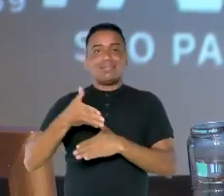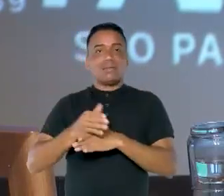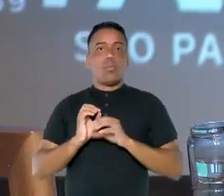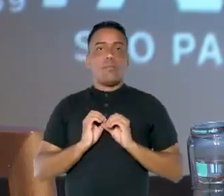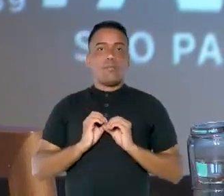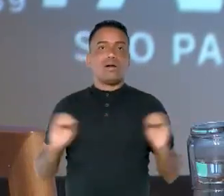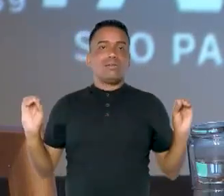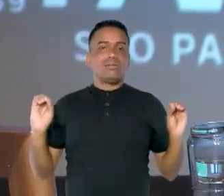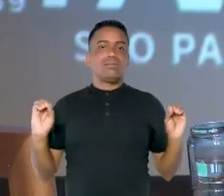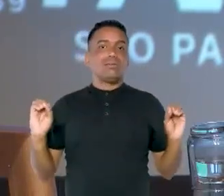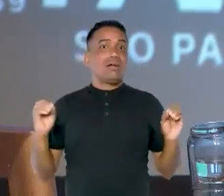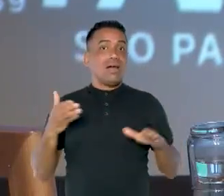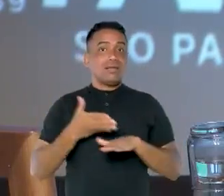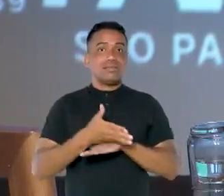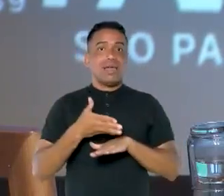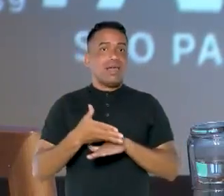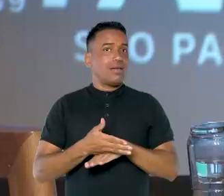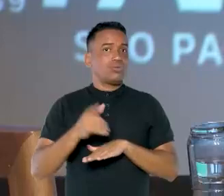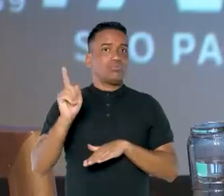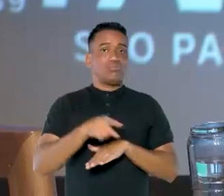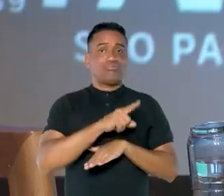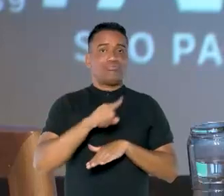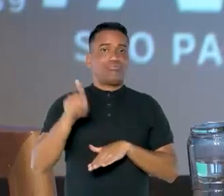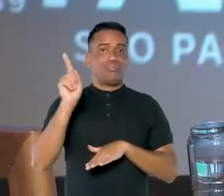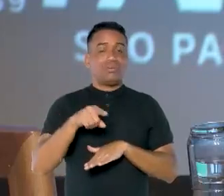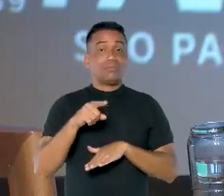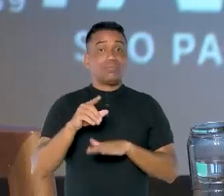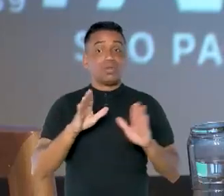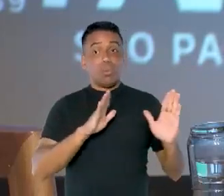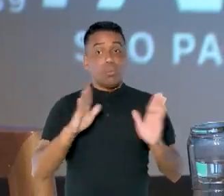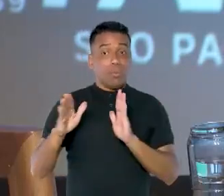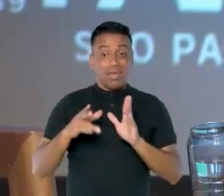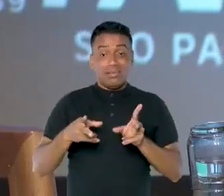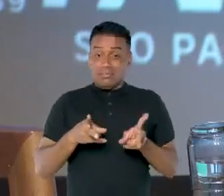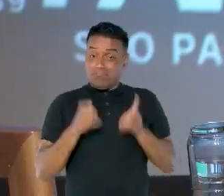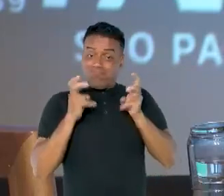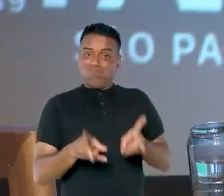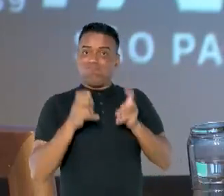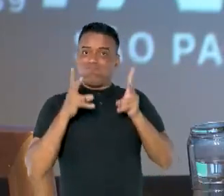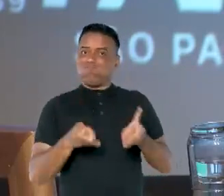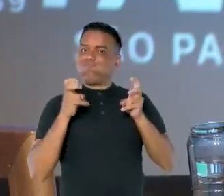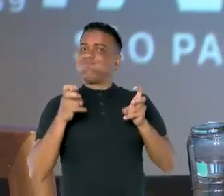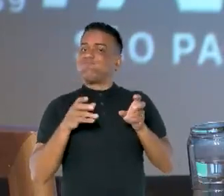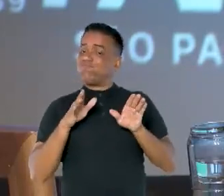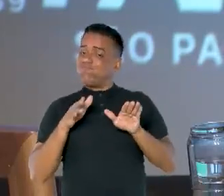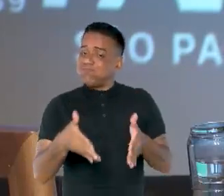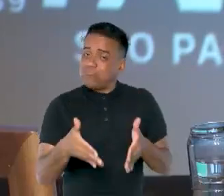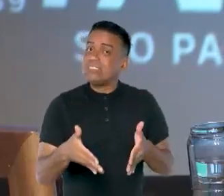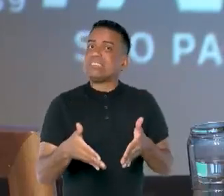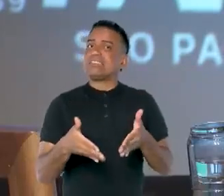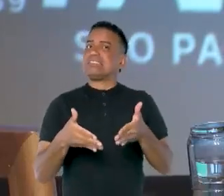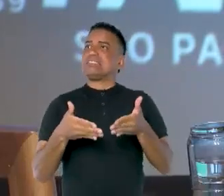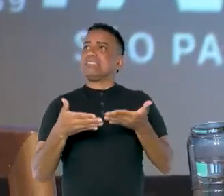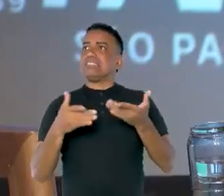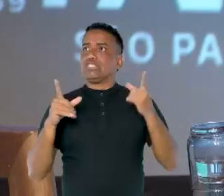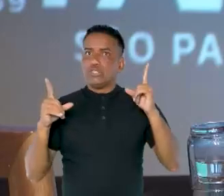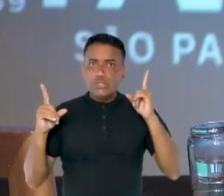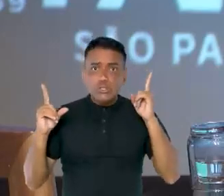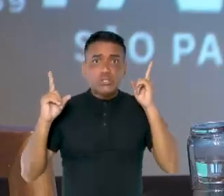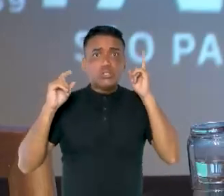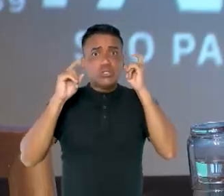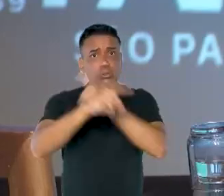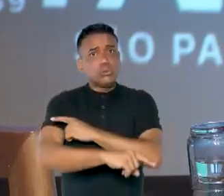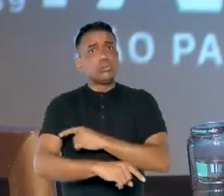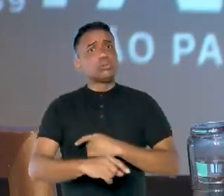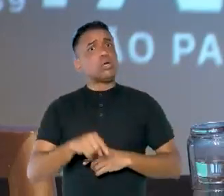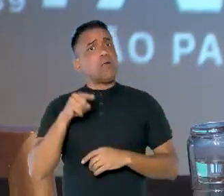acesso a nada. Não é? E mais ainda, em certos momentos, a exploração é tão específica, tão